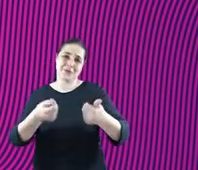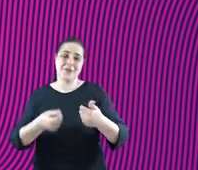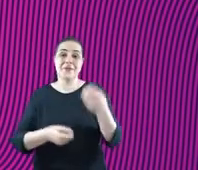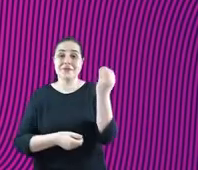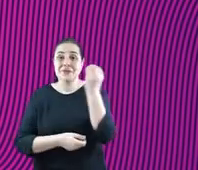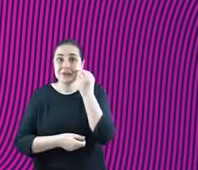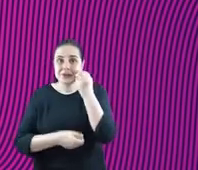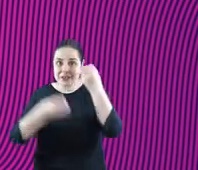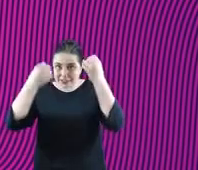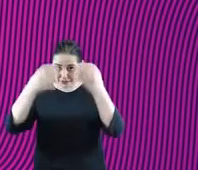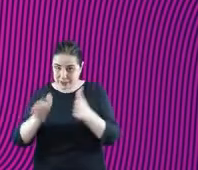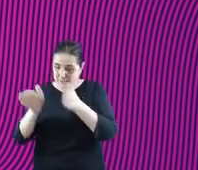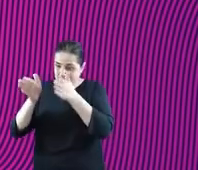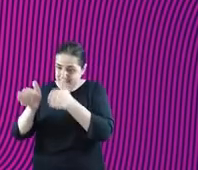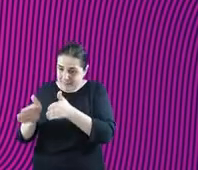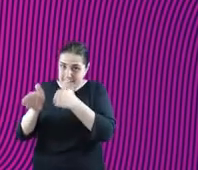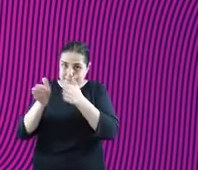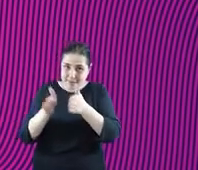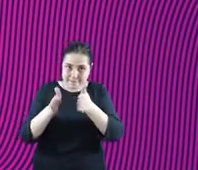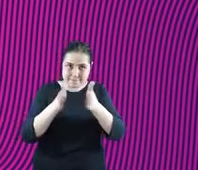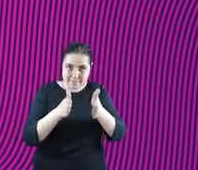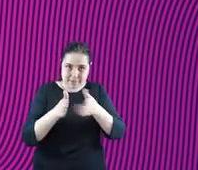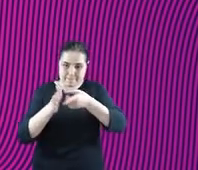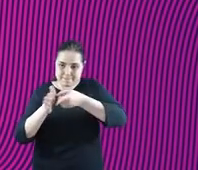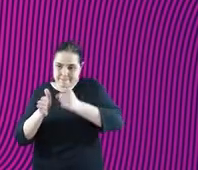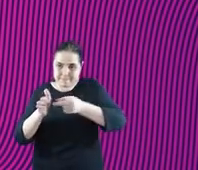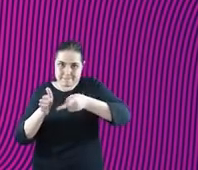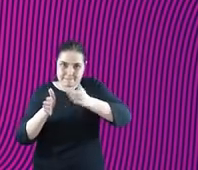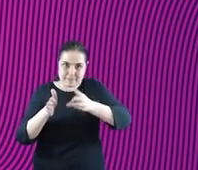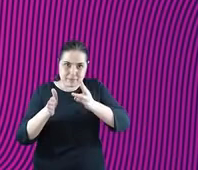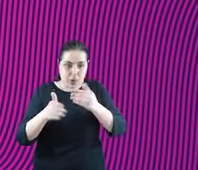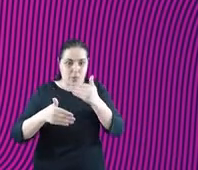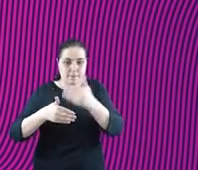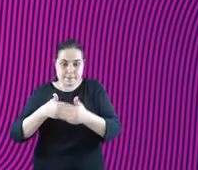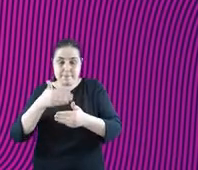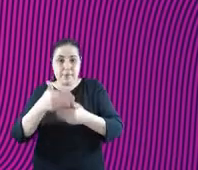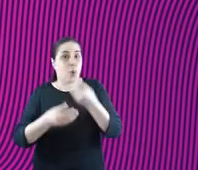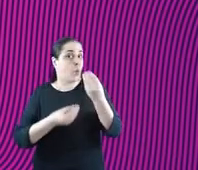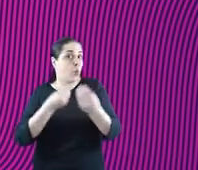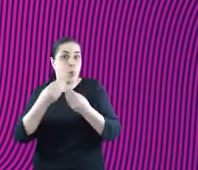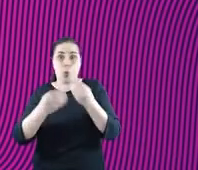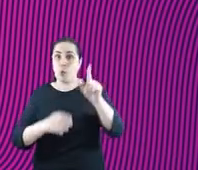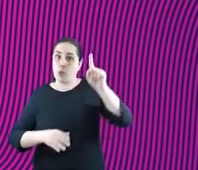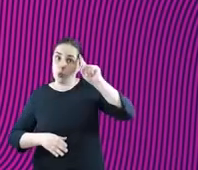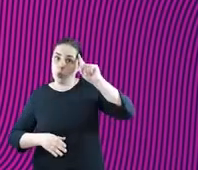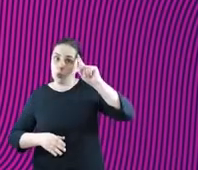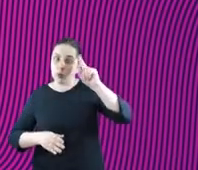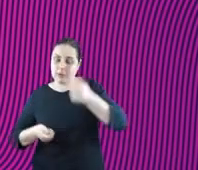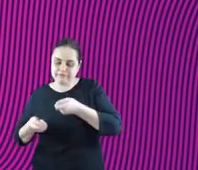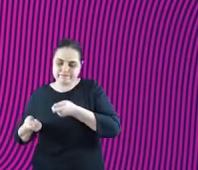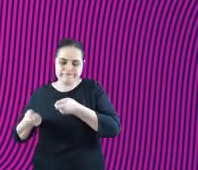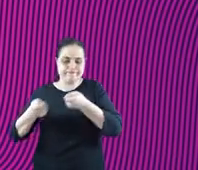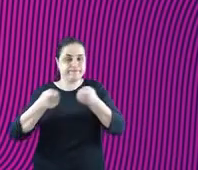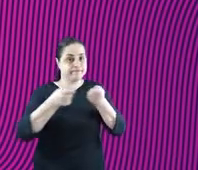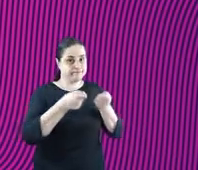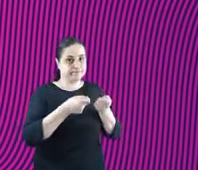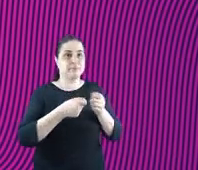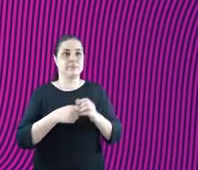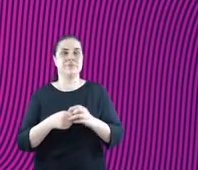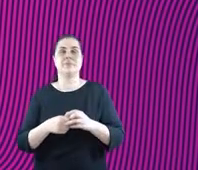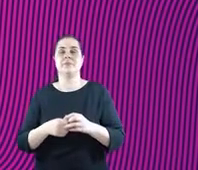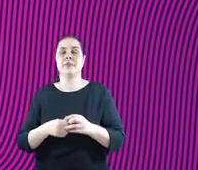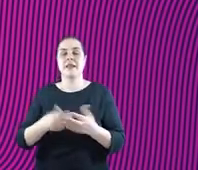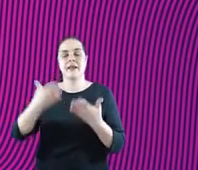né, qual é o nosso dia a dia. Graças a Deus, cada vez mais a gente está tendo